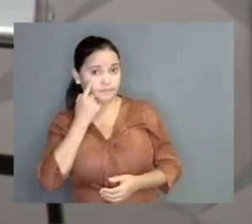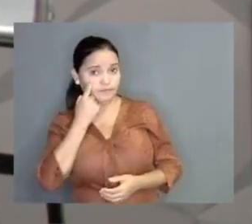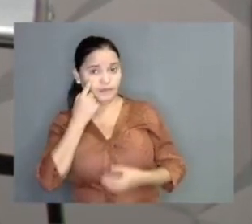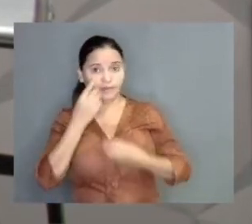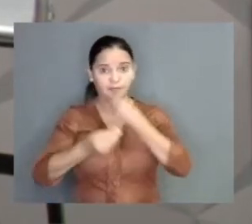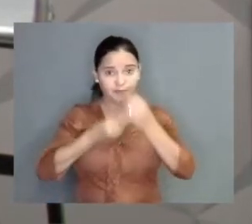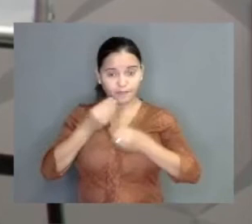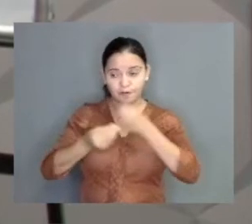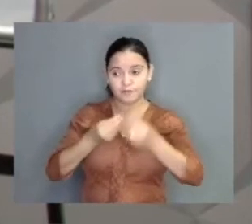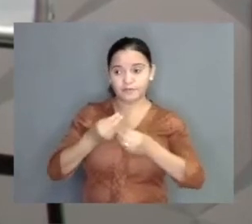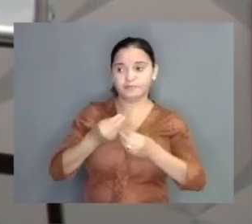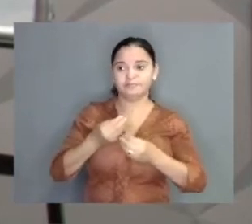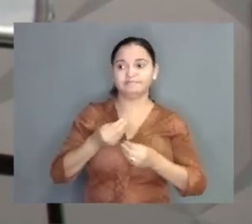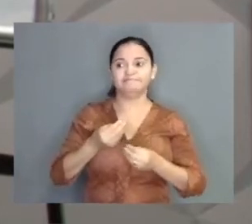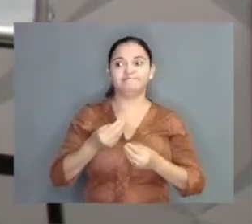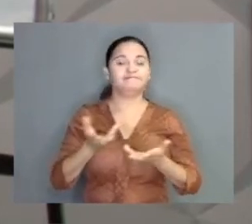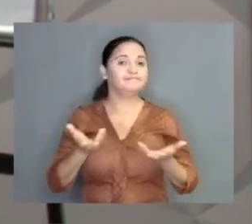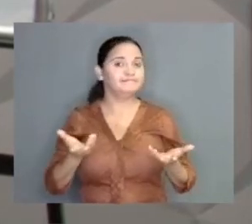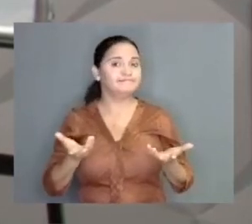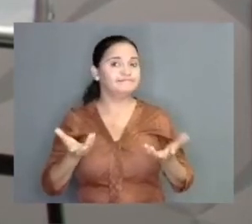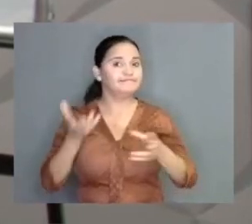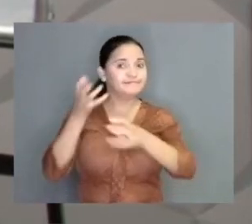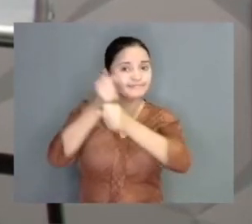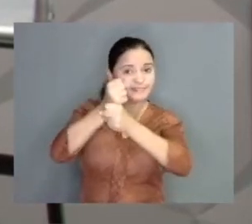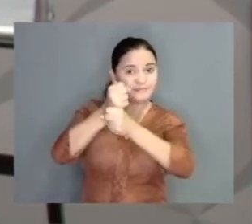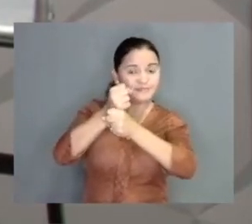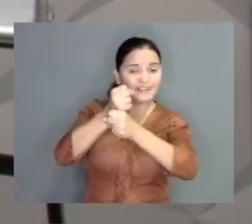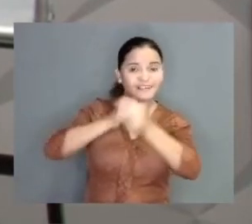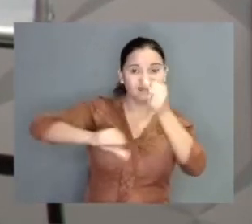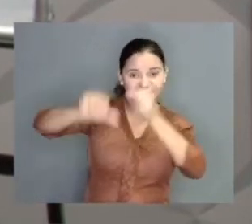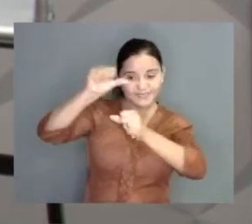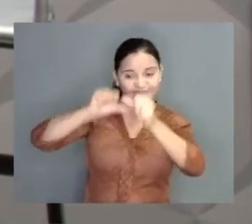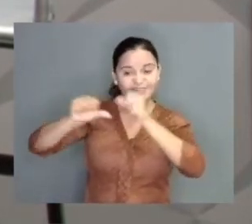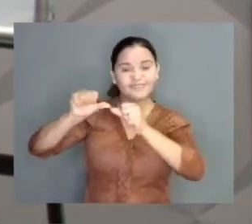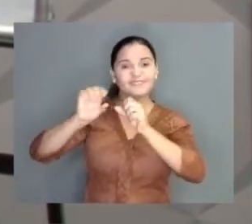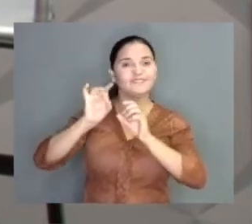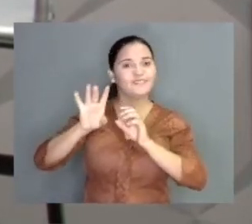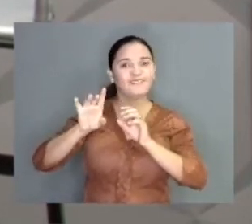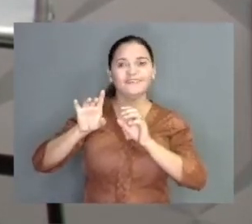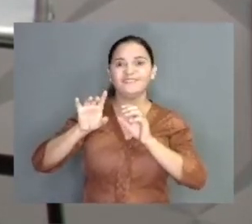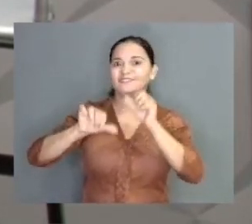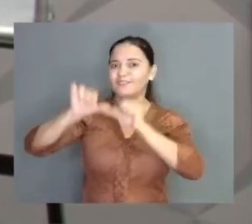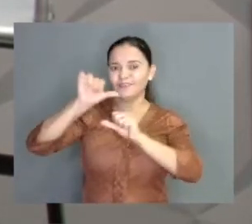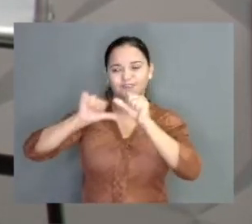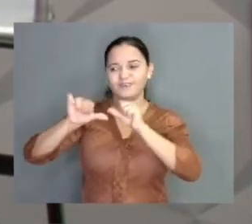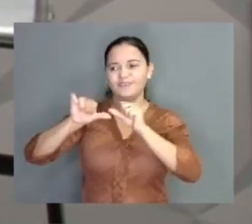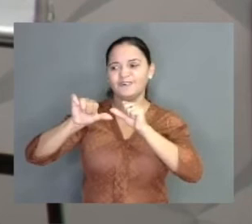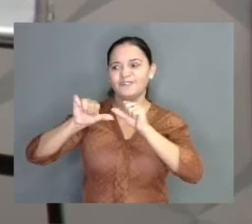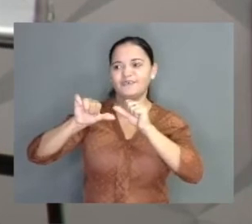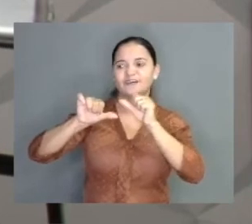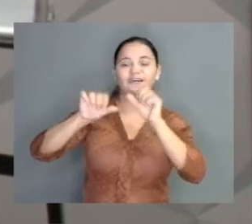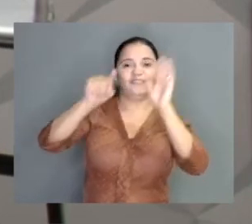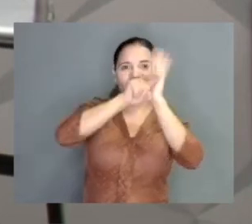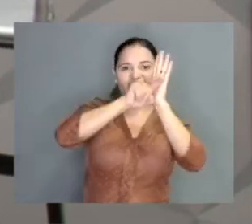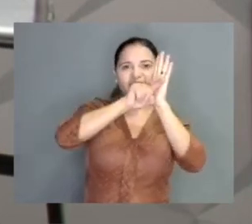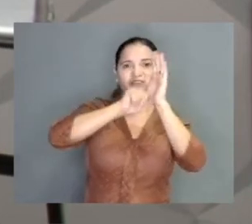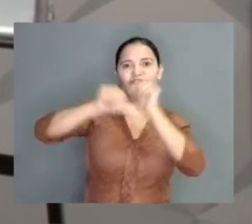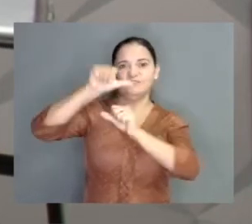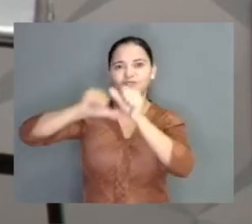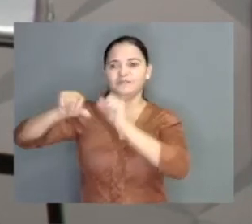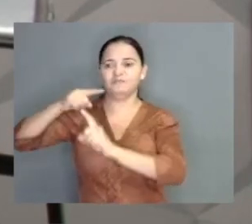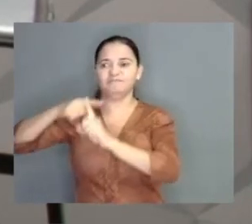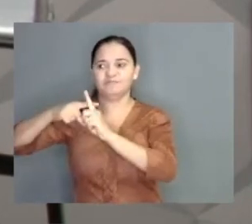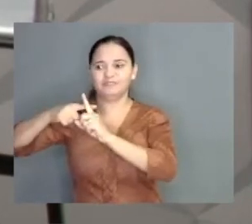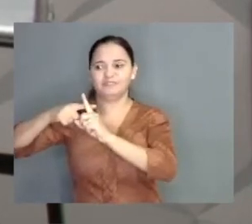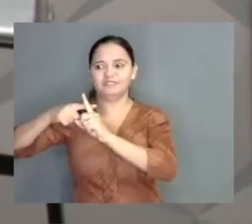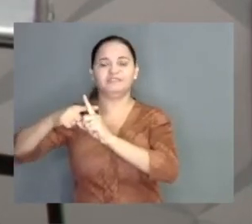Qual é o preço? O preço da inversão? Troca de sinal do expoente. Era negativo, ficou positivo.